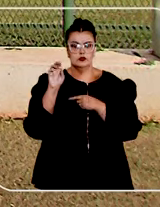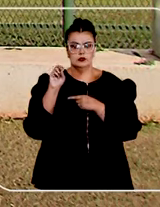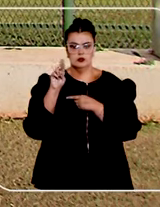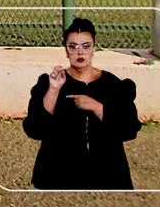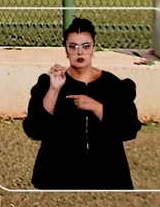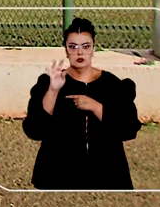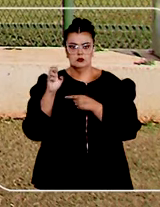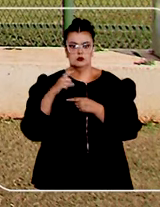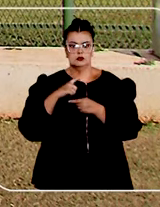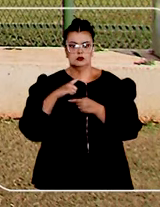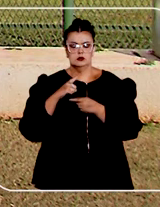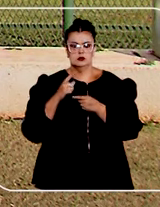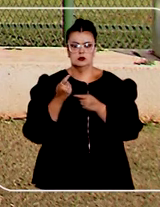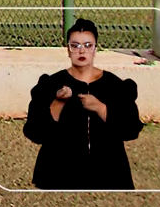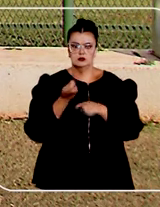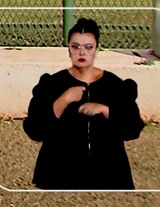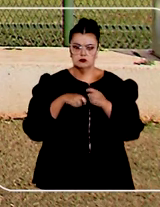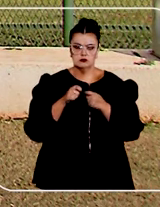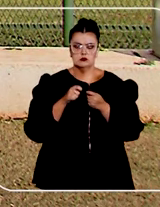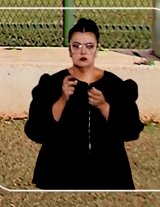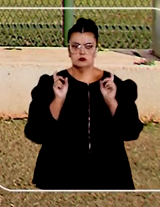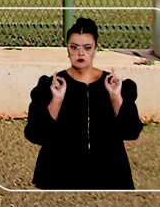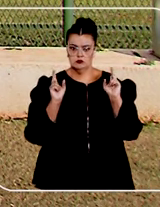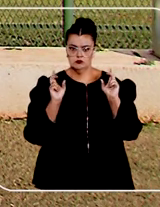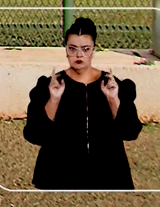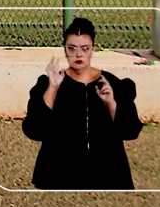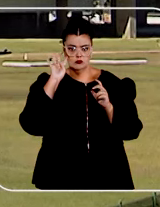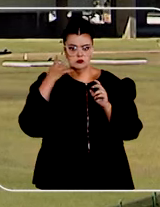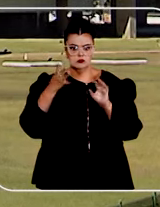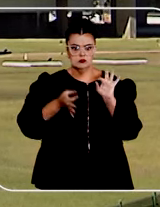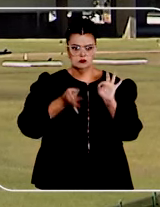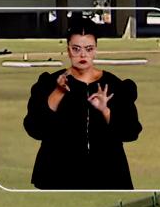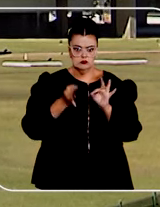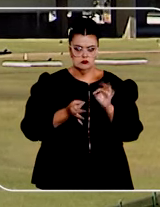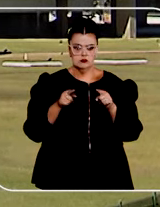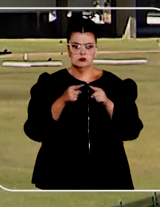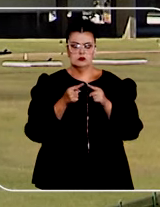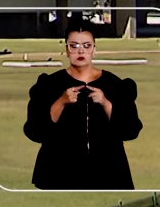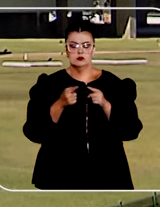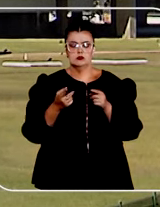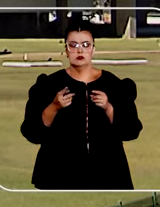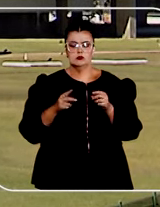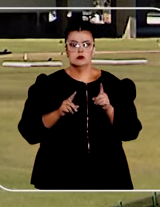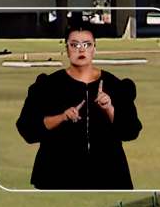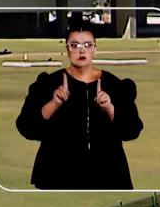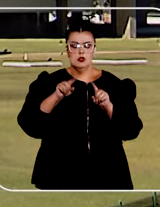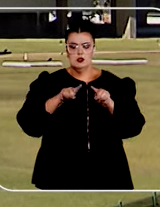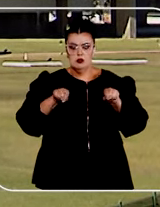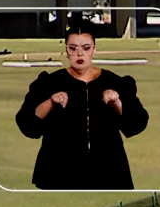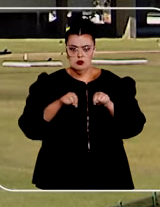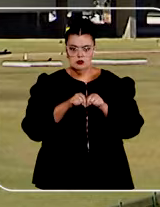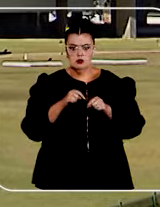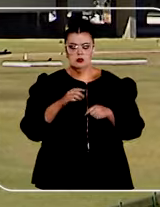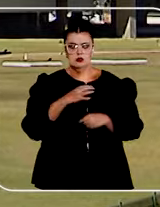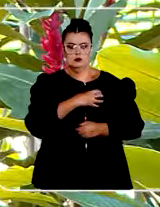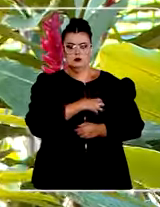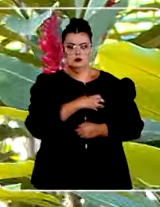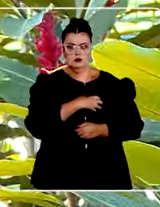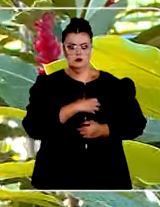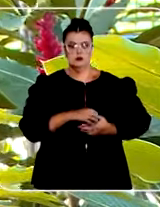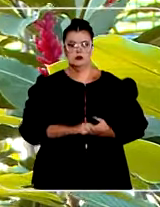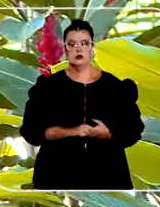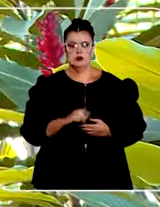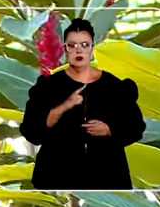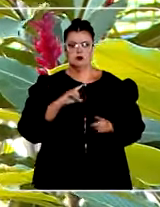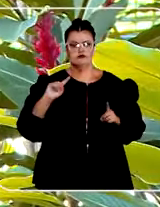deflagrada para apurar esquema de venda de decisões judiciais relacionadas a disputas de terras na região oeste da Bahia